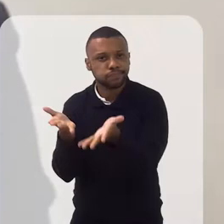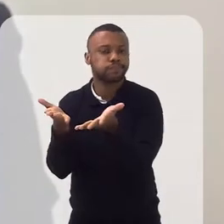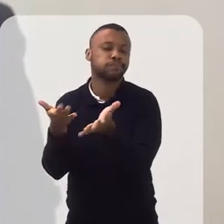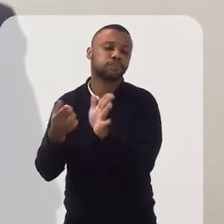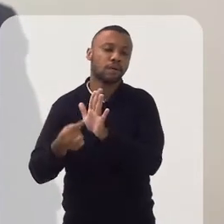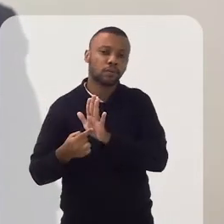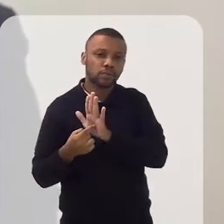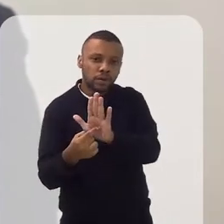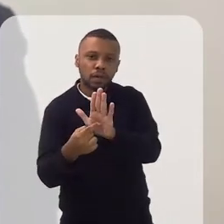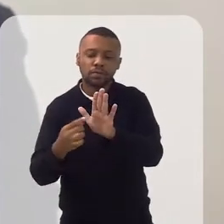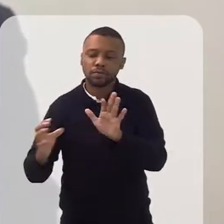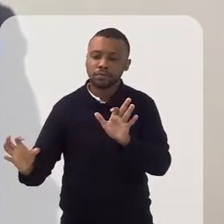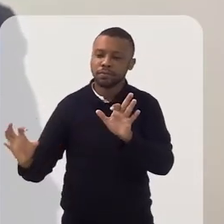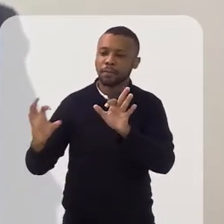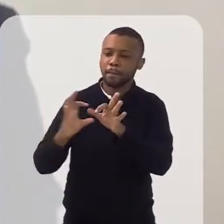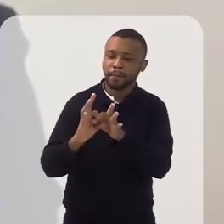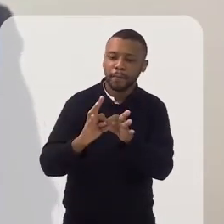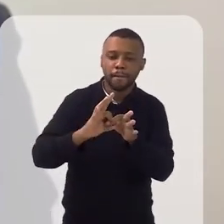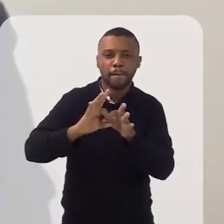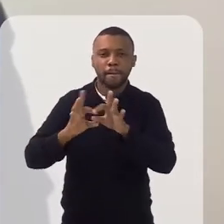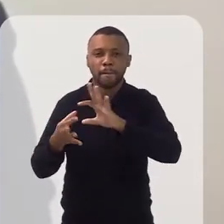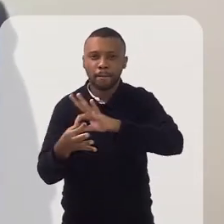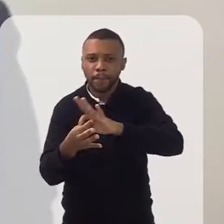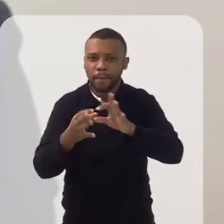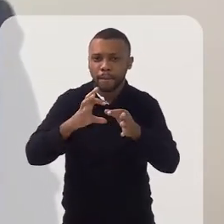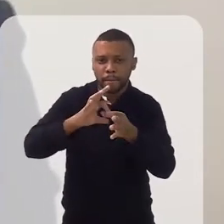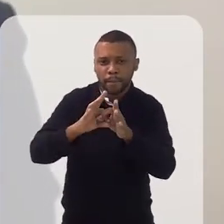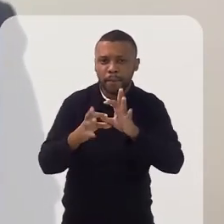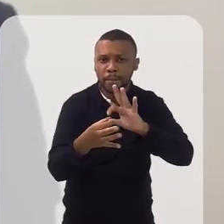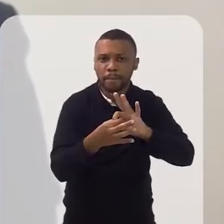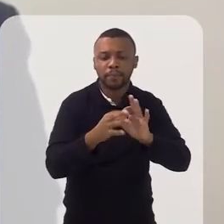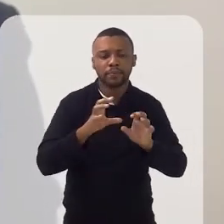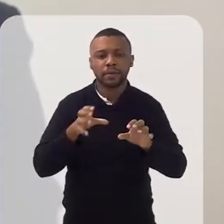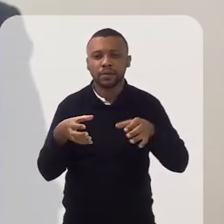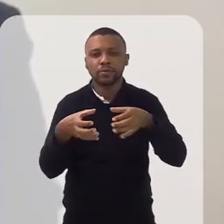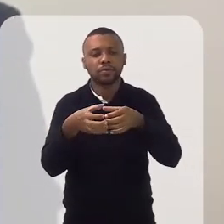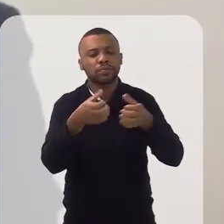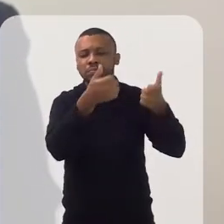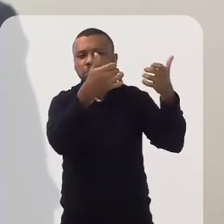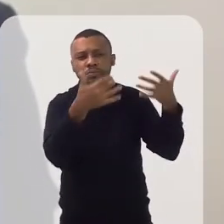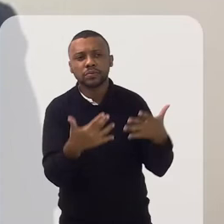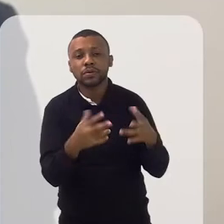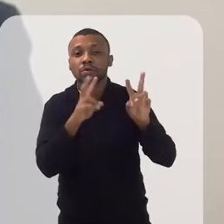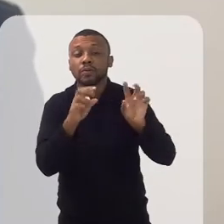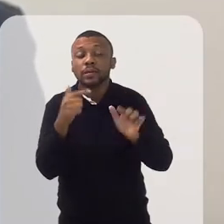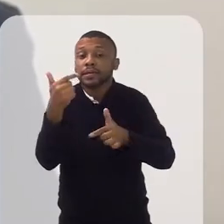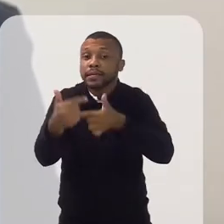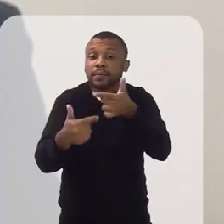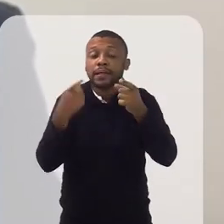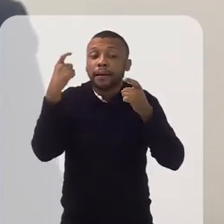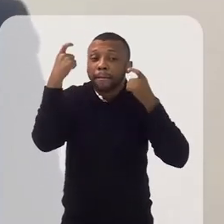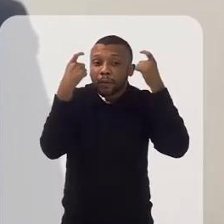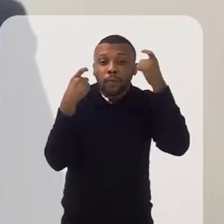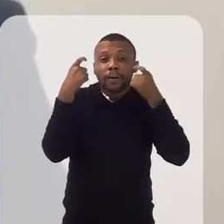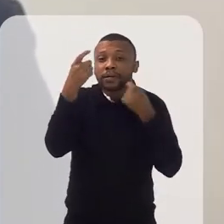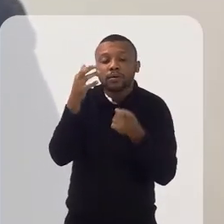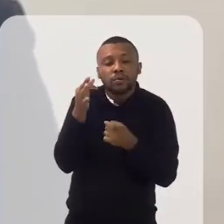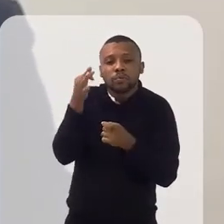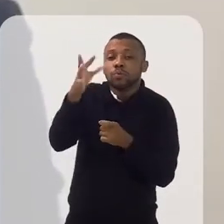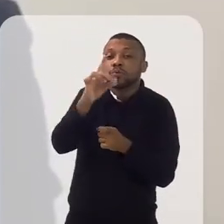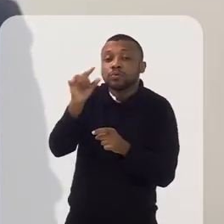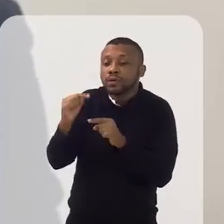fechando novos nós dessa rede. Queria que você falasse sobre isso, Vandré, sobre também essa atuação no dia seguinte, da